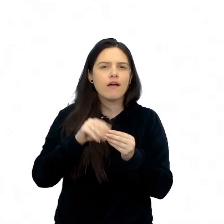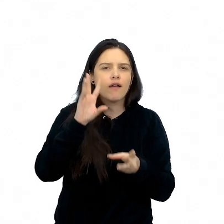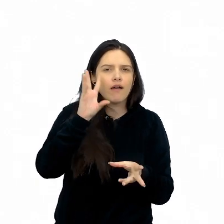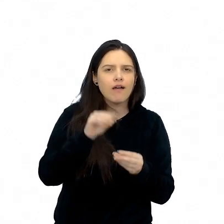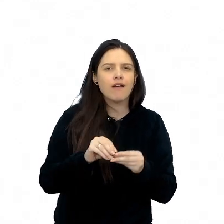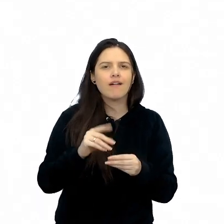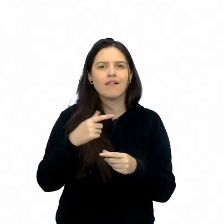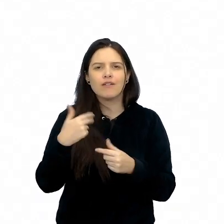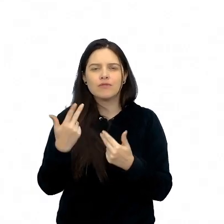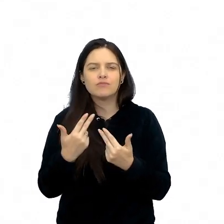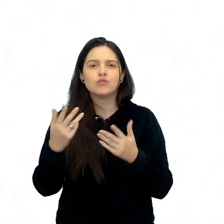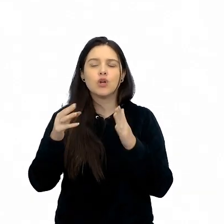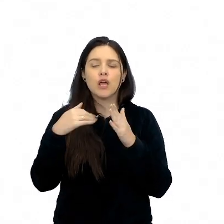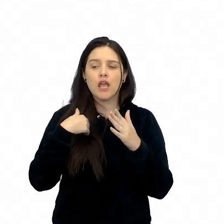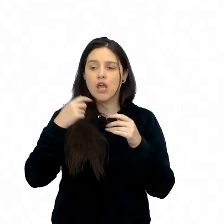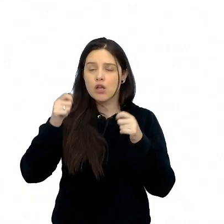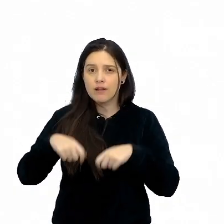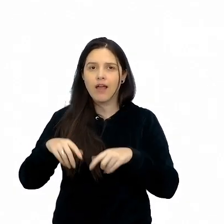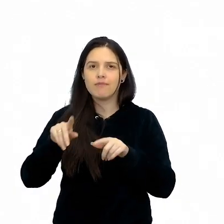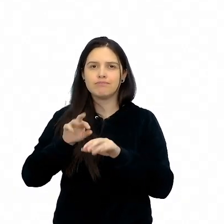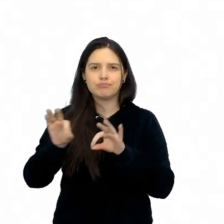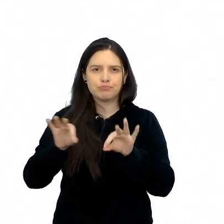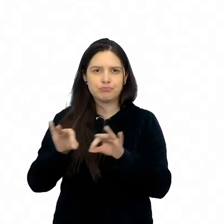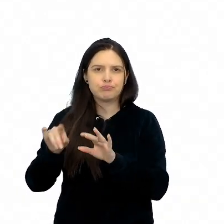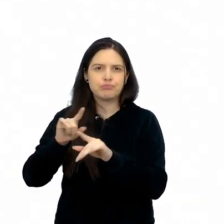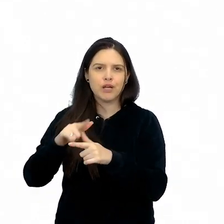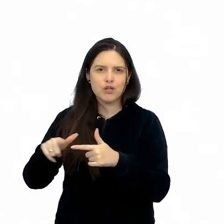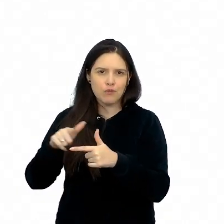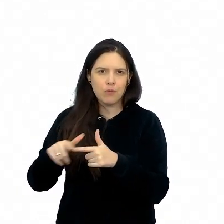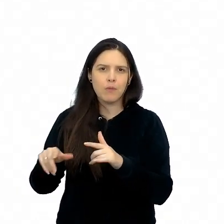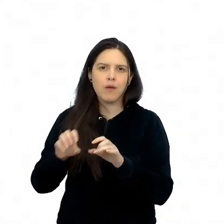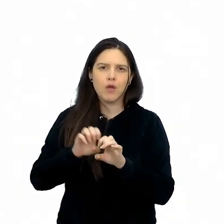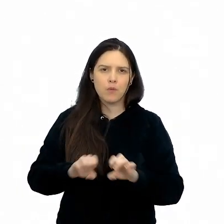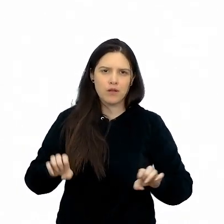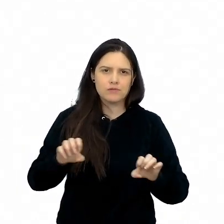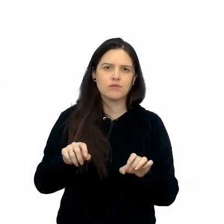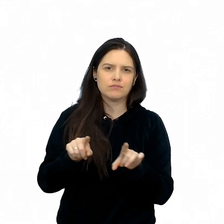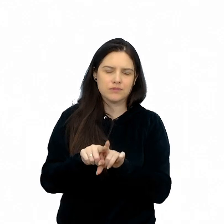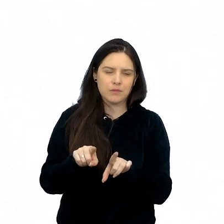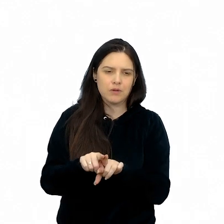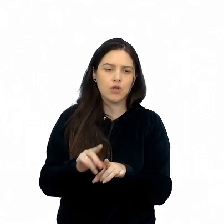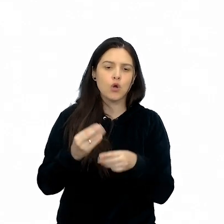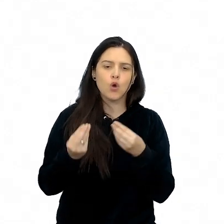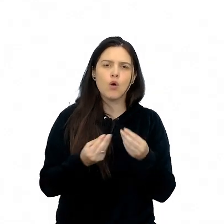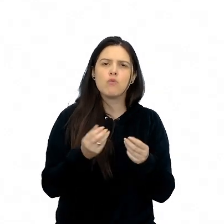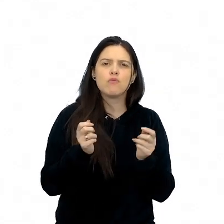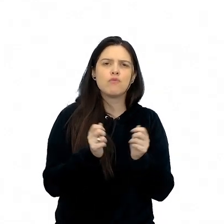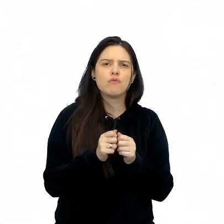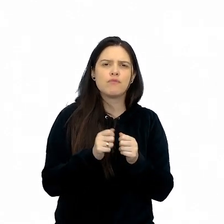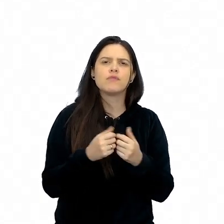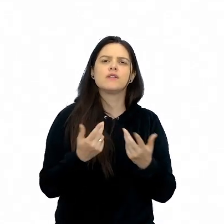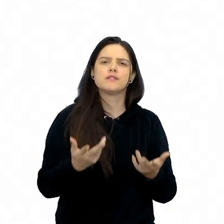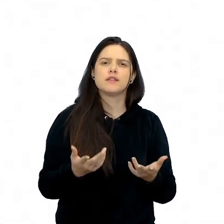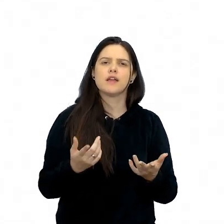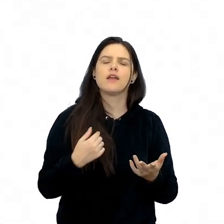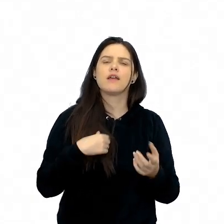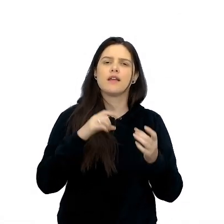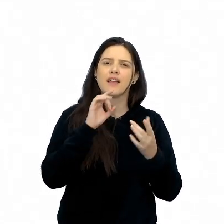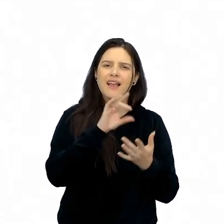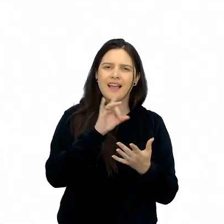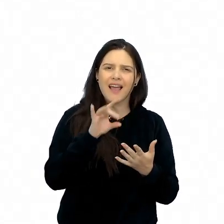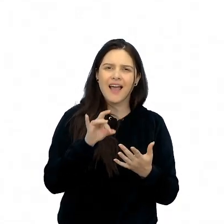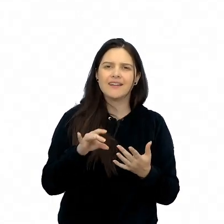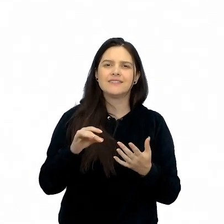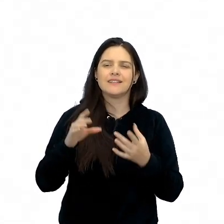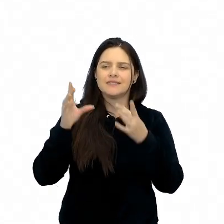fracionária. Eu não dou conta de resolver essa representação fracionária. Como que eu vou fazer para resolver isso? Então, tem casos de semelhança